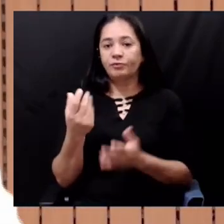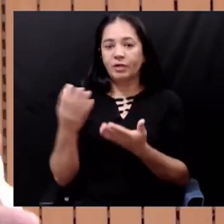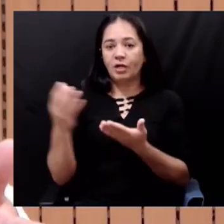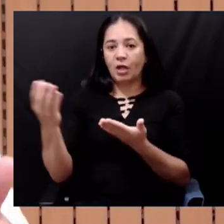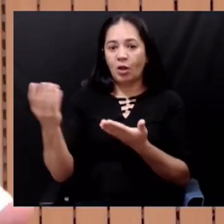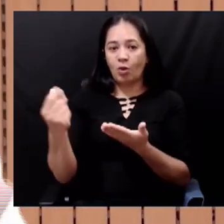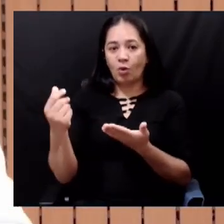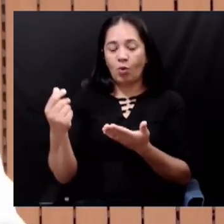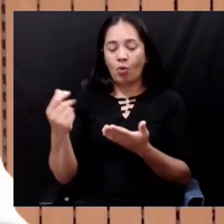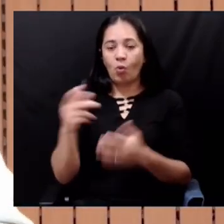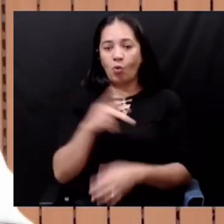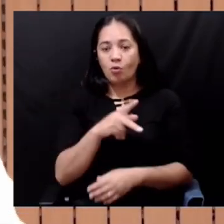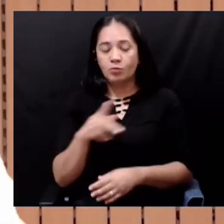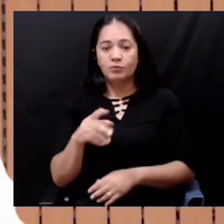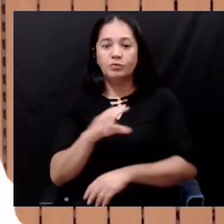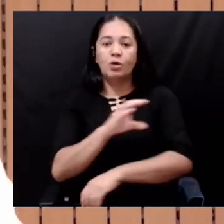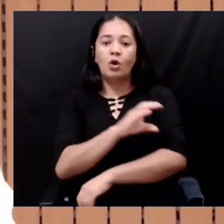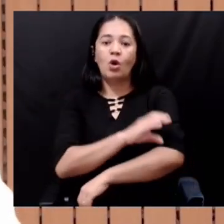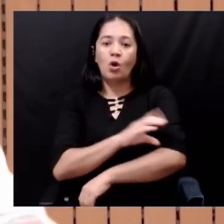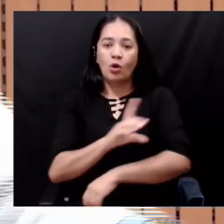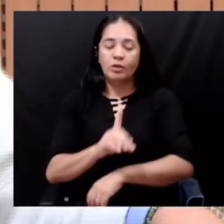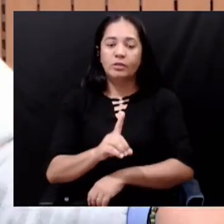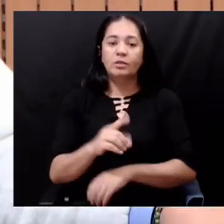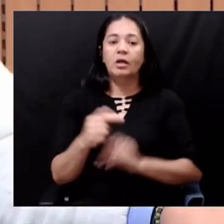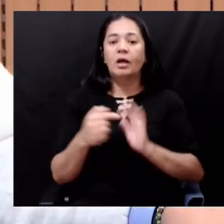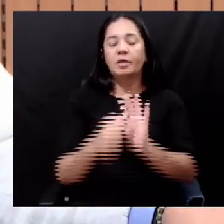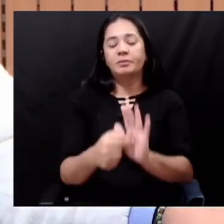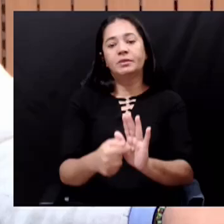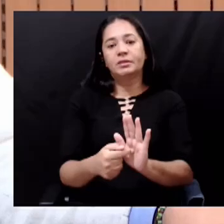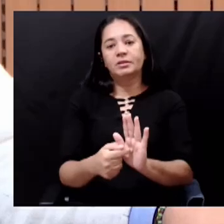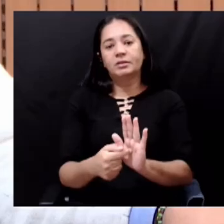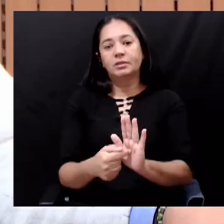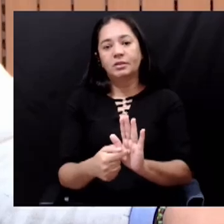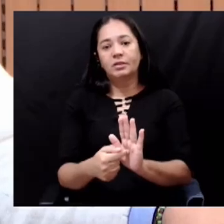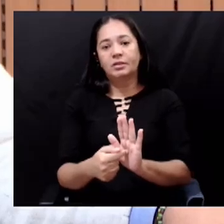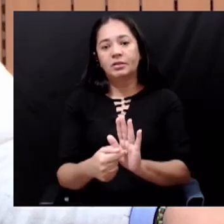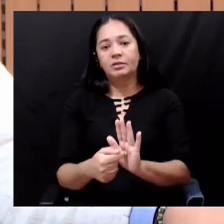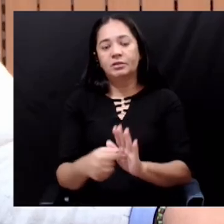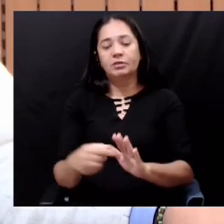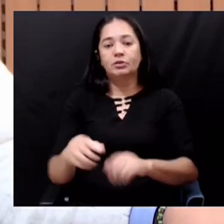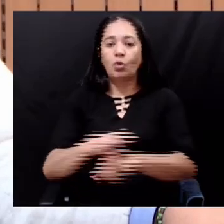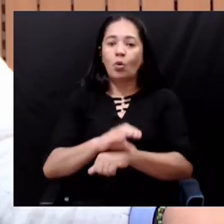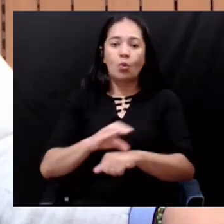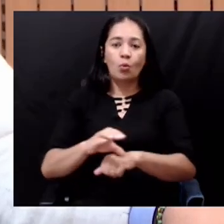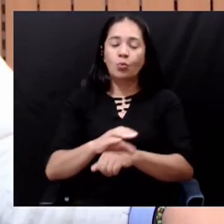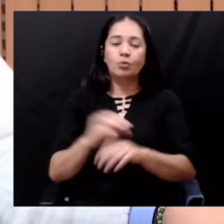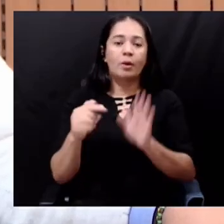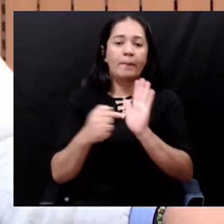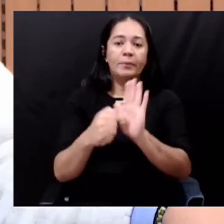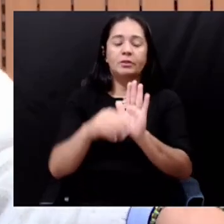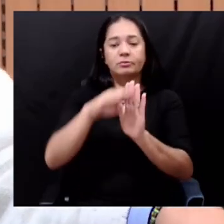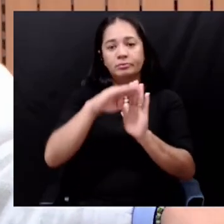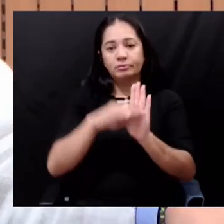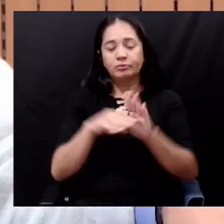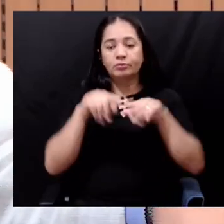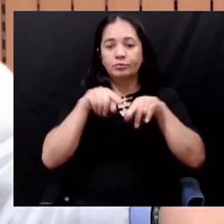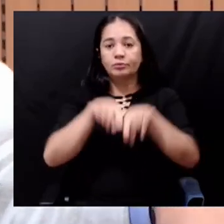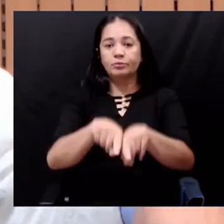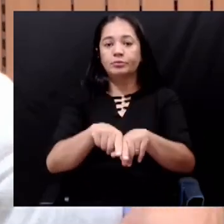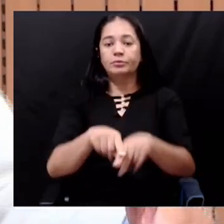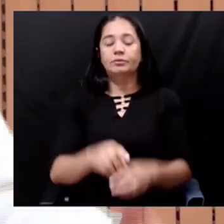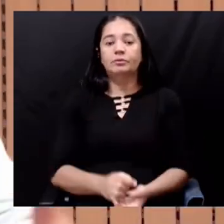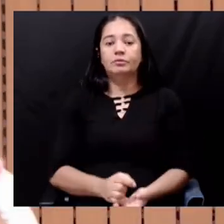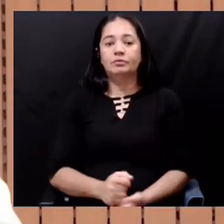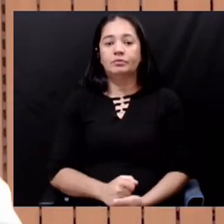coordenadores, apresentar a Fiocruz é do cursinho parceiro. Nós